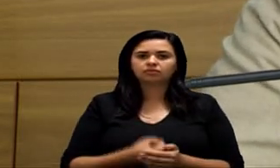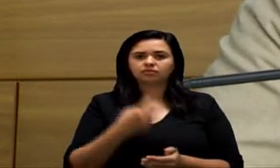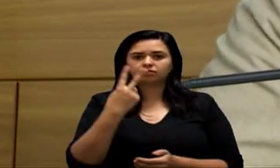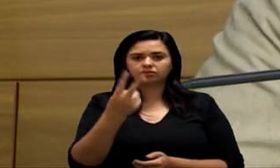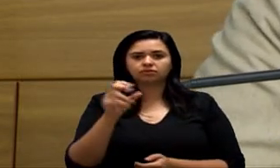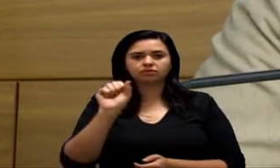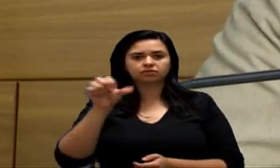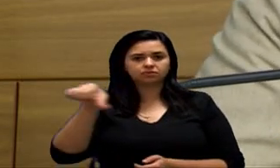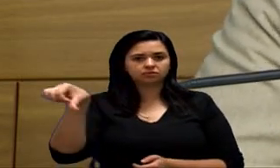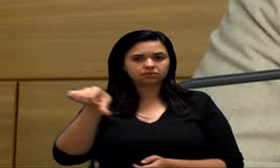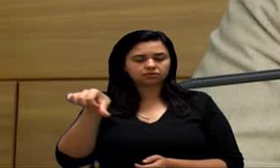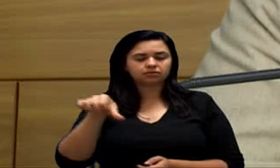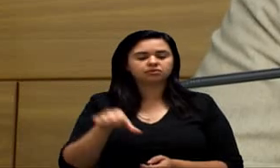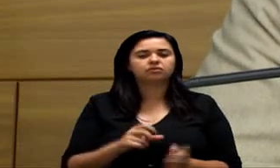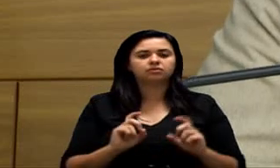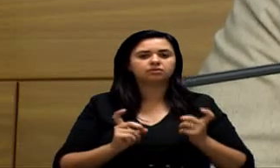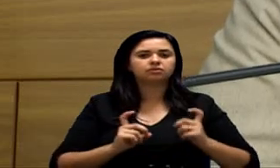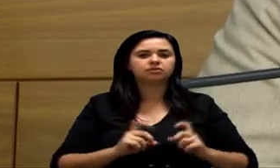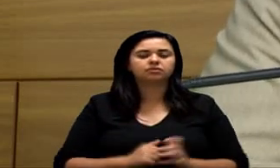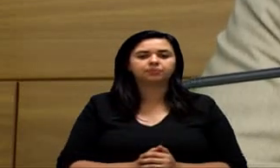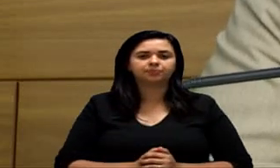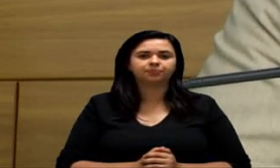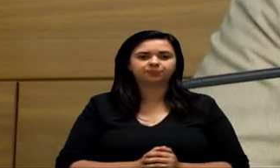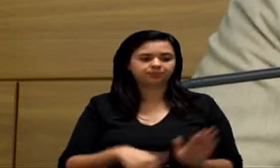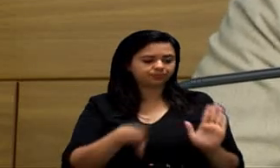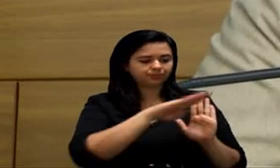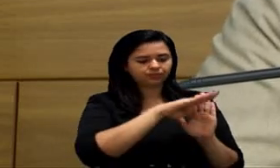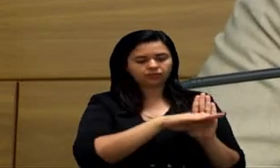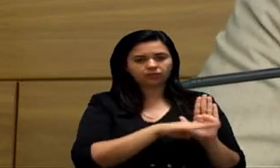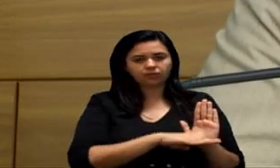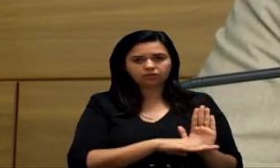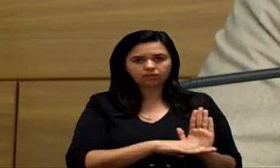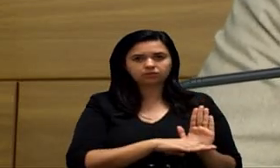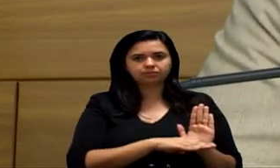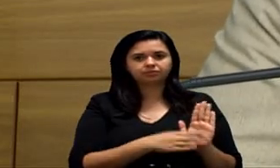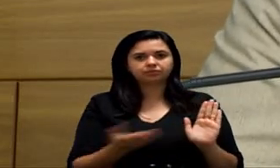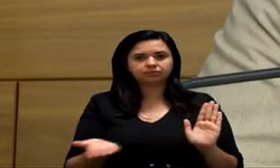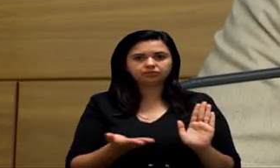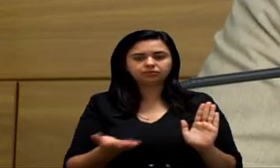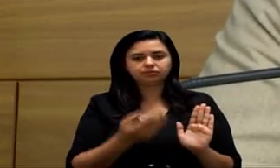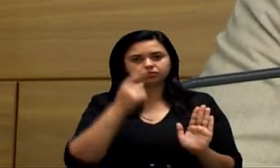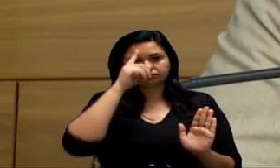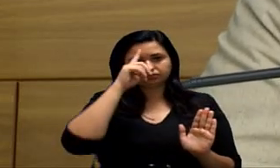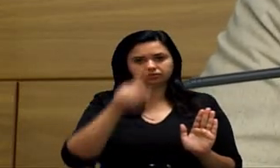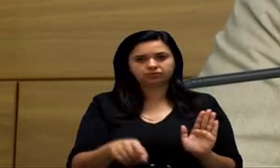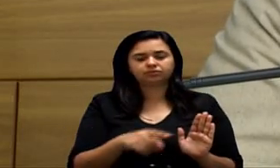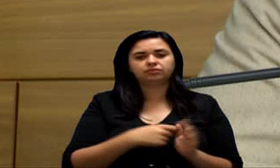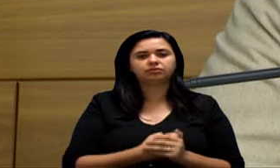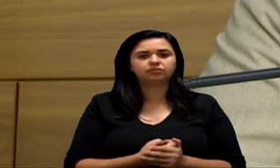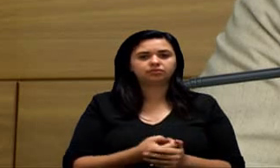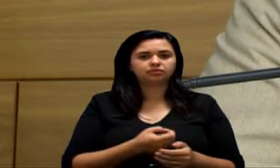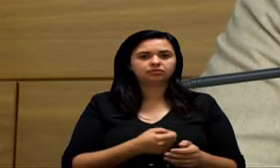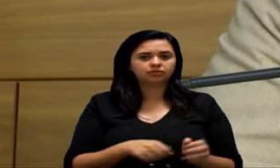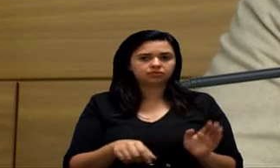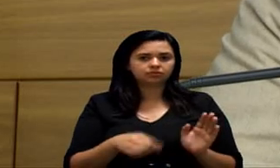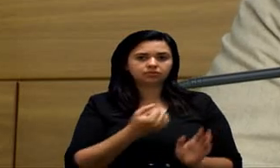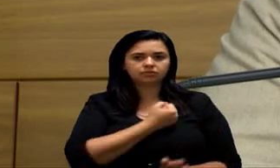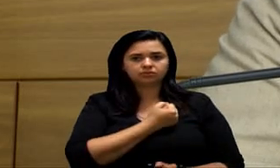será abençoada. Expediente externo da sessão ordinária 29/2023. Protocolo